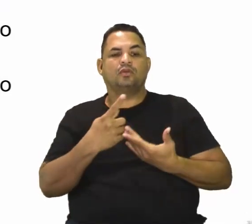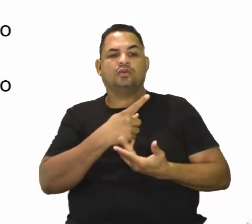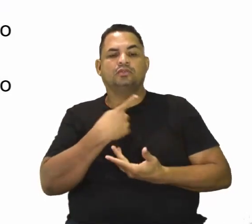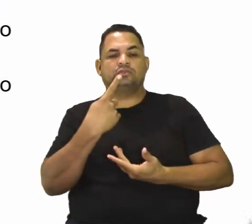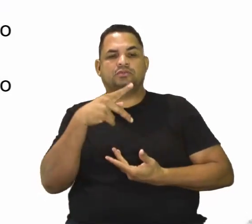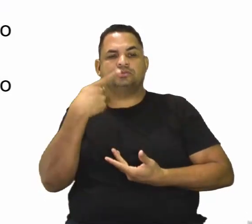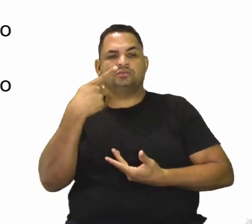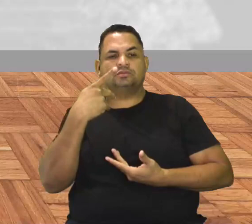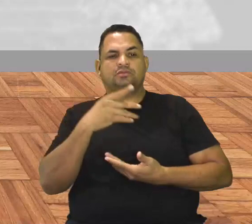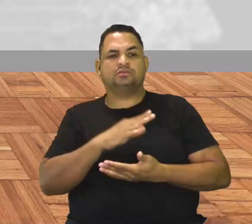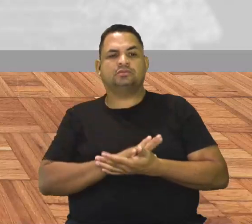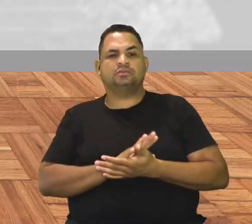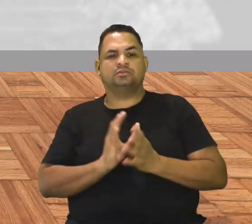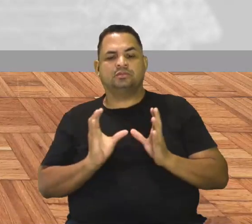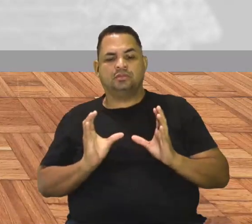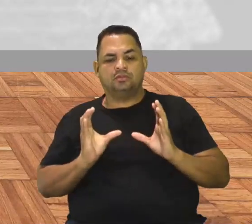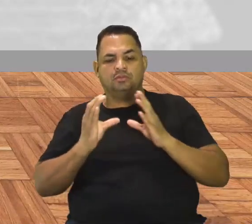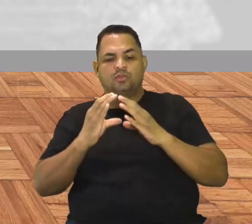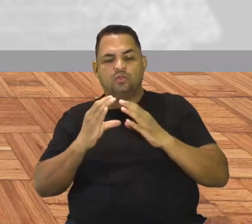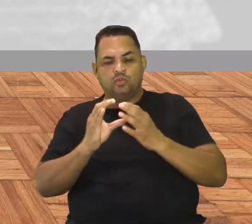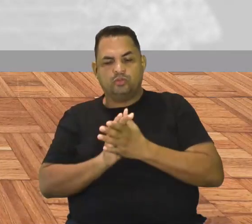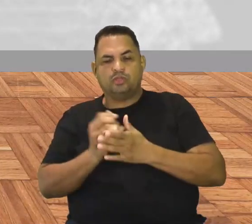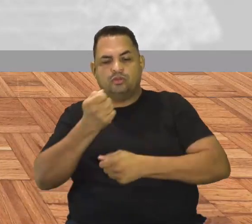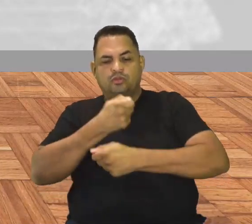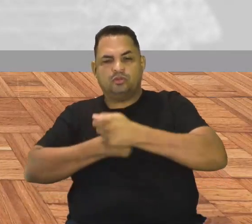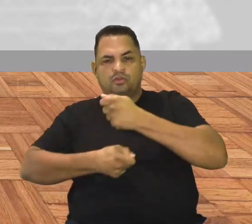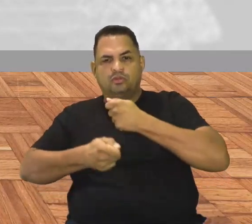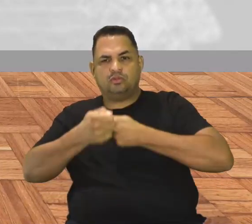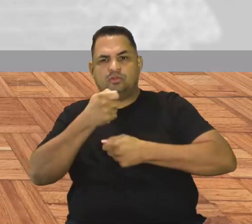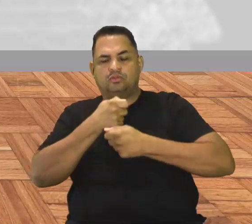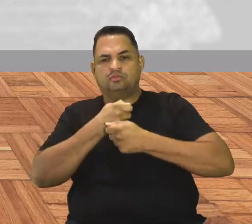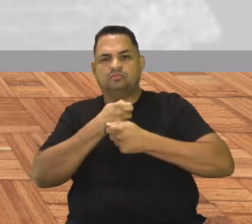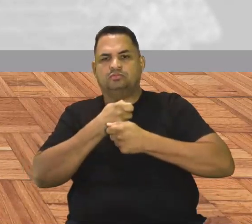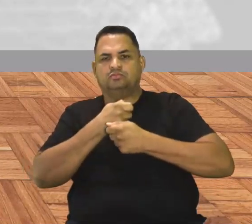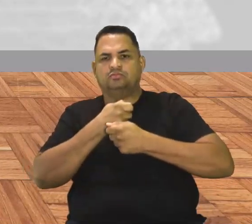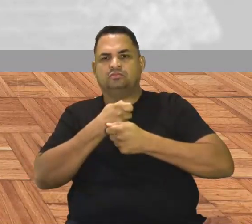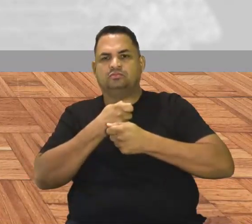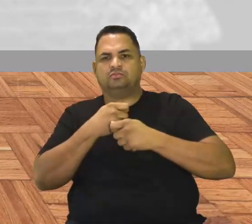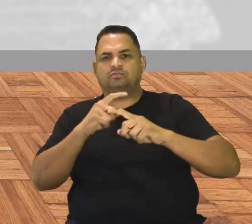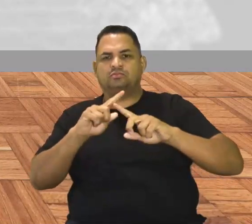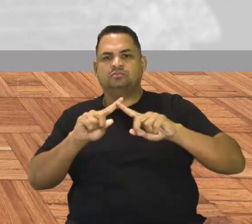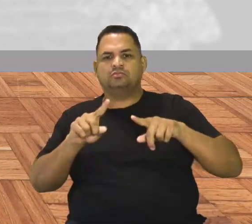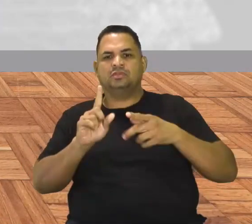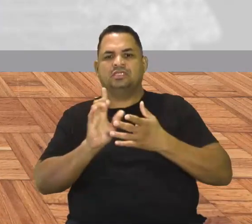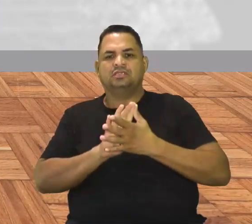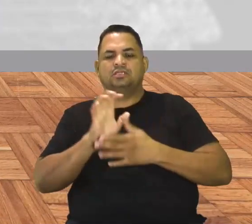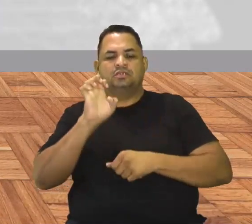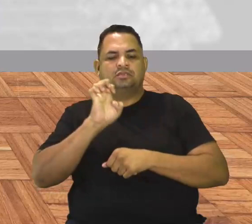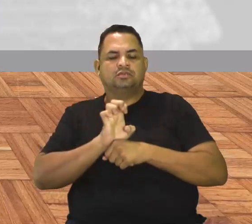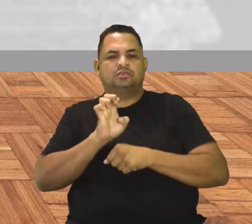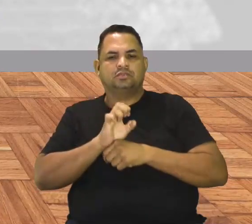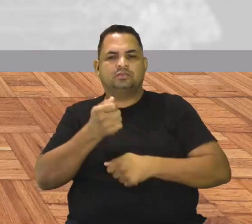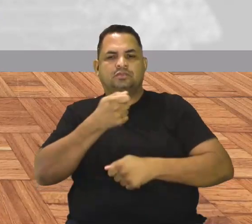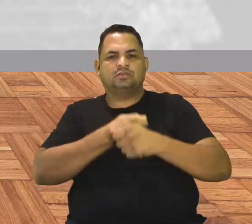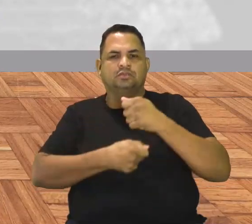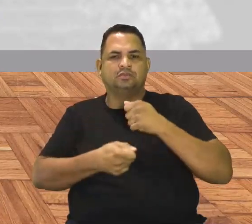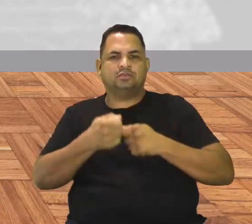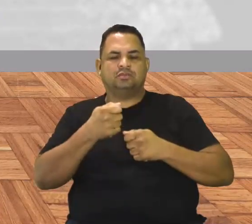União Europeia, ela é um bloco econômico. Ela vai ser um bloco econômico, mas ela não é um Estado